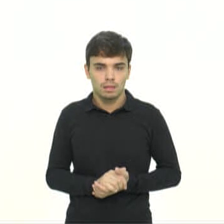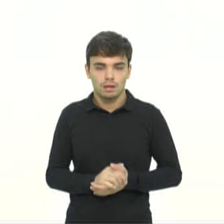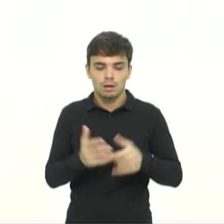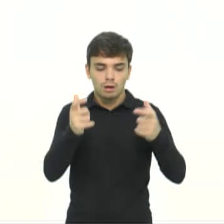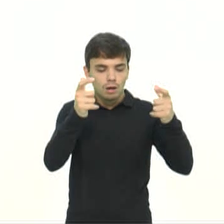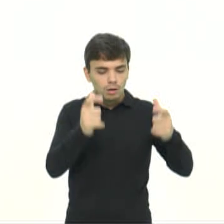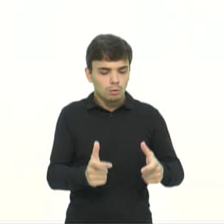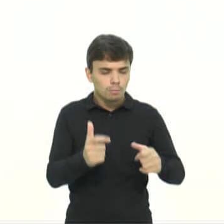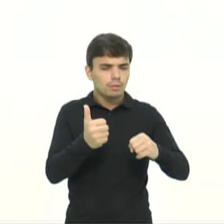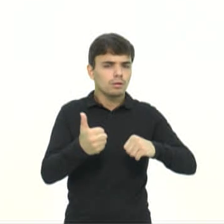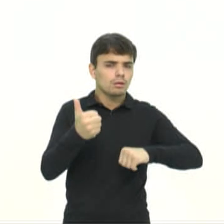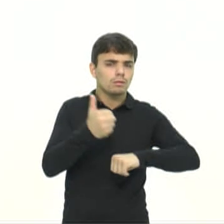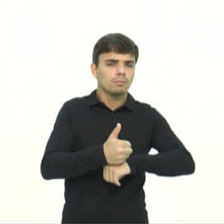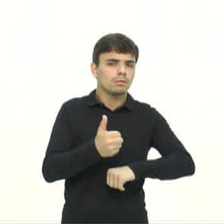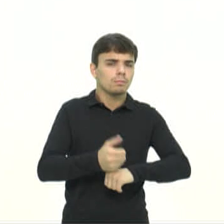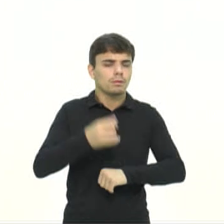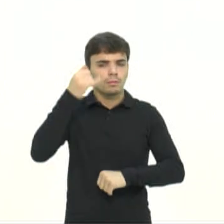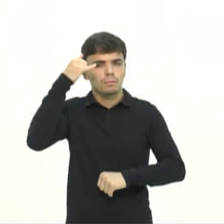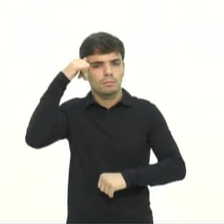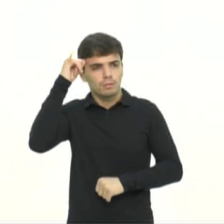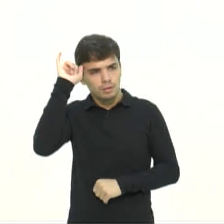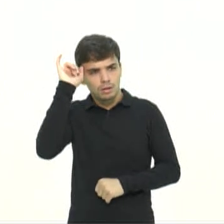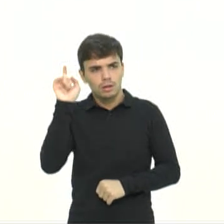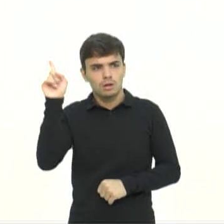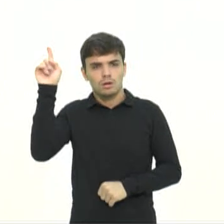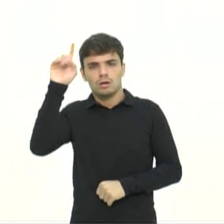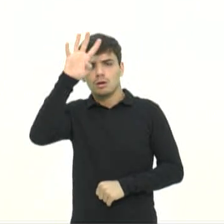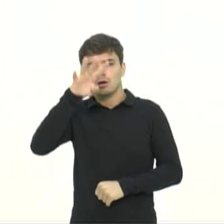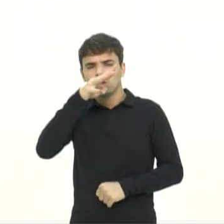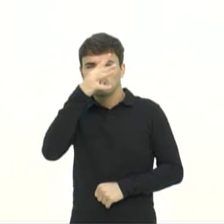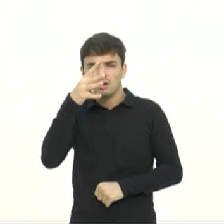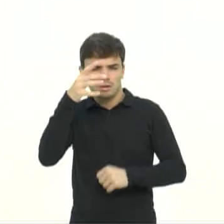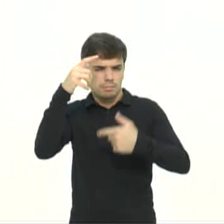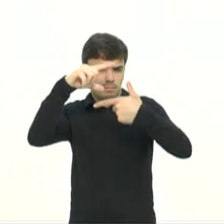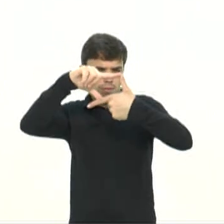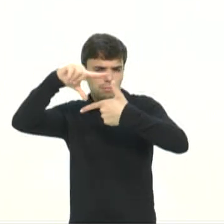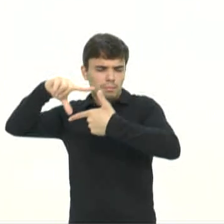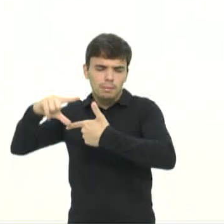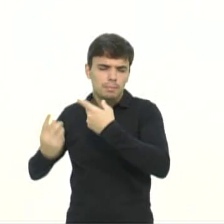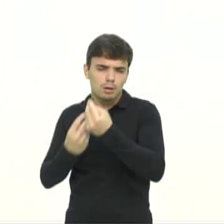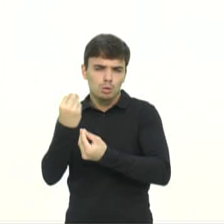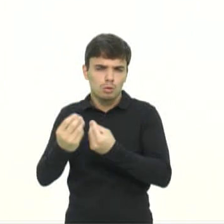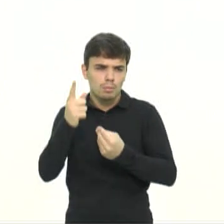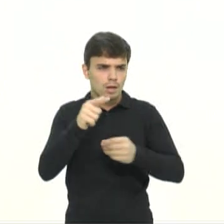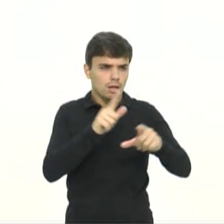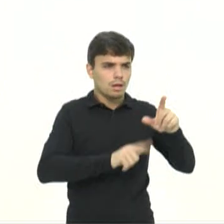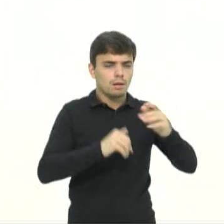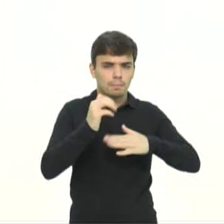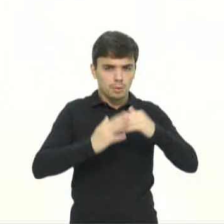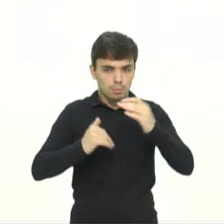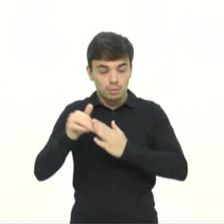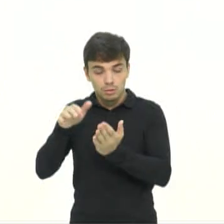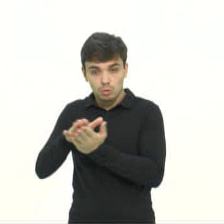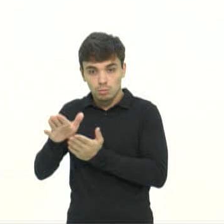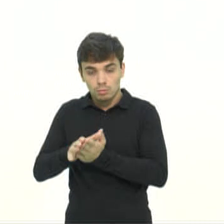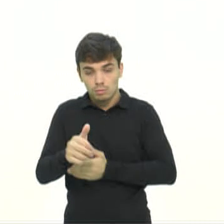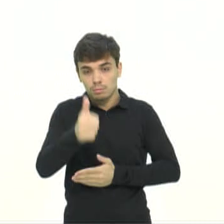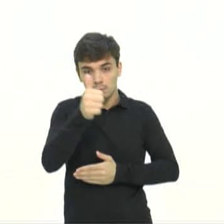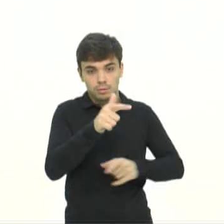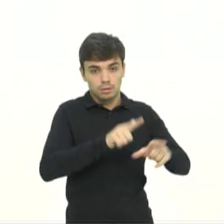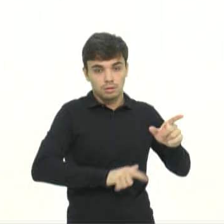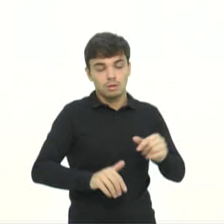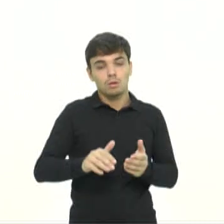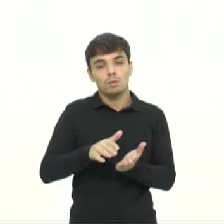ocupada pela vaca na interação apresentada na tirinha caracteriza como produtora, consumidora primária,